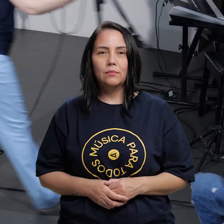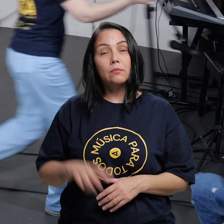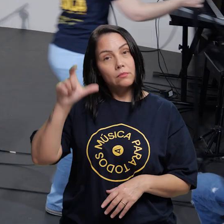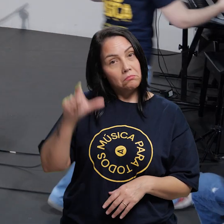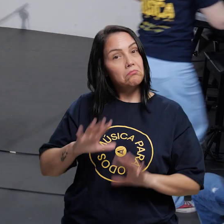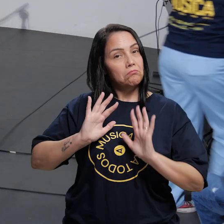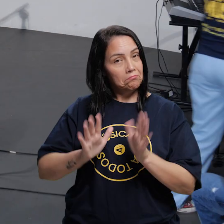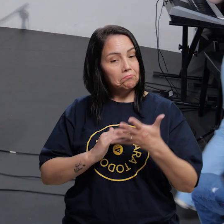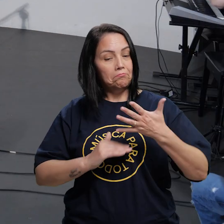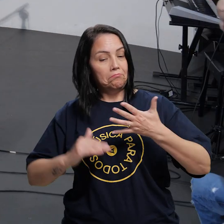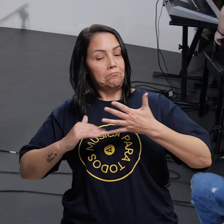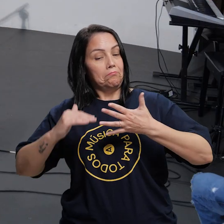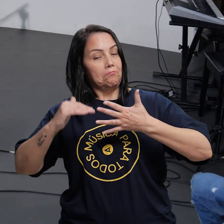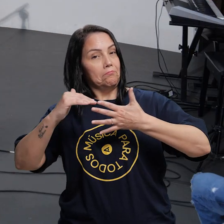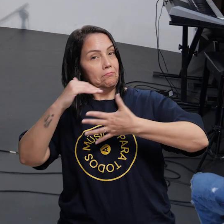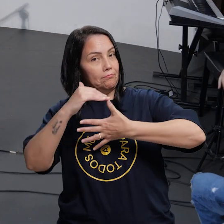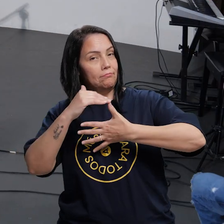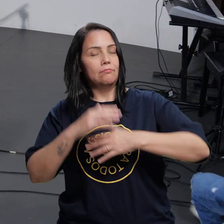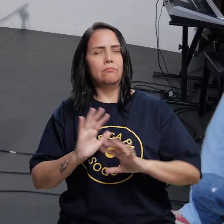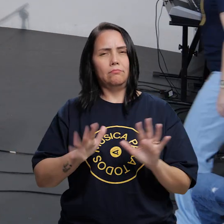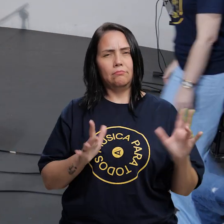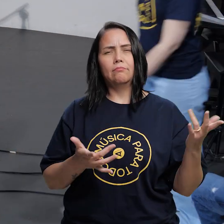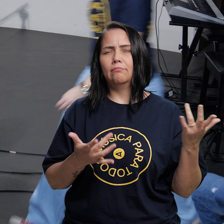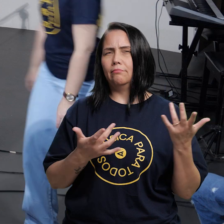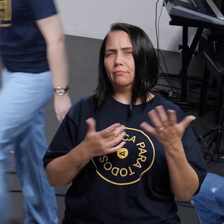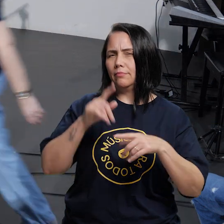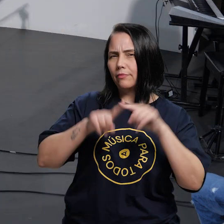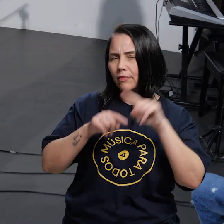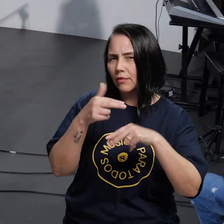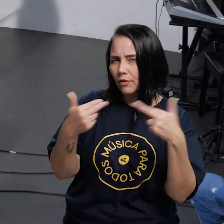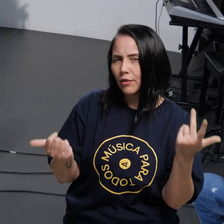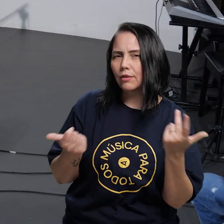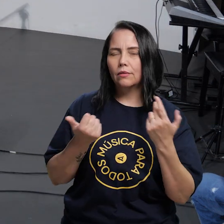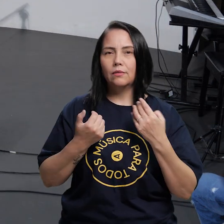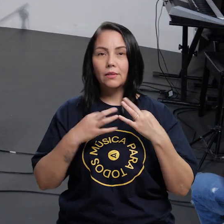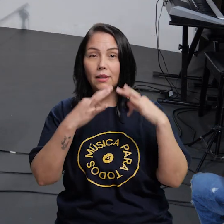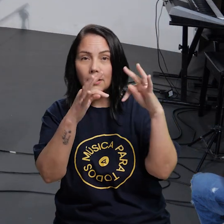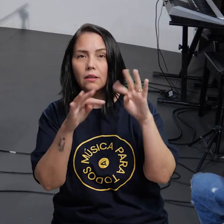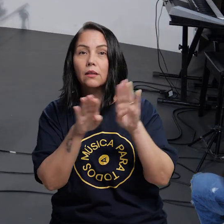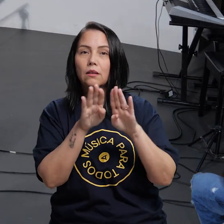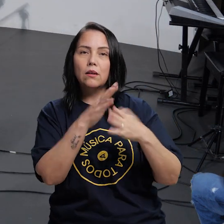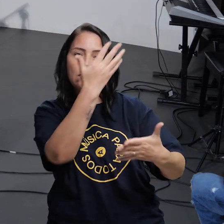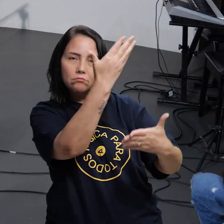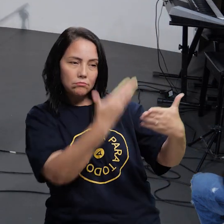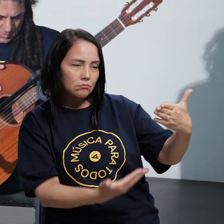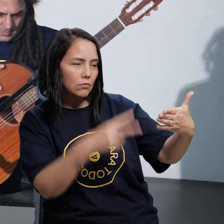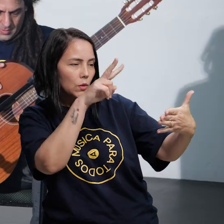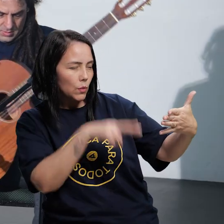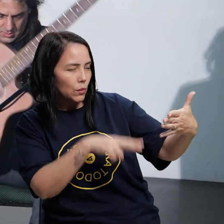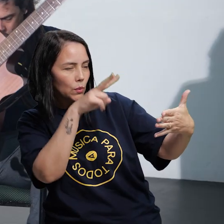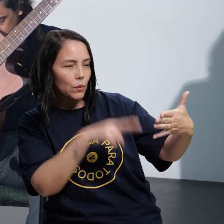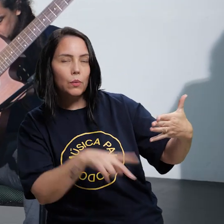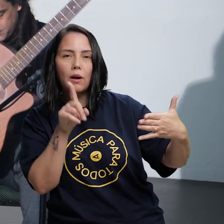O Adriano é um aluno que está mais adiantado, então a gente já trabalha outras técnicas e também a leitura de